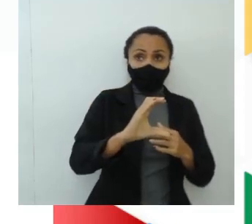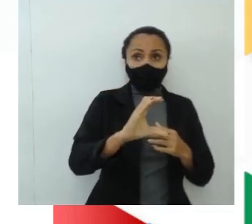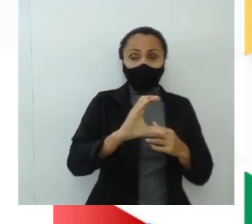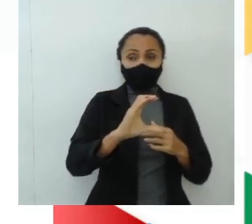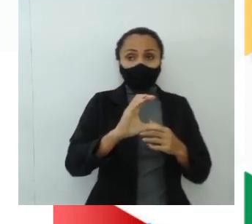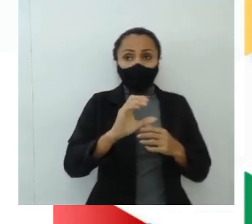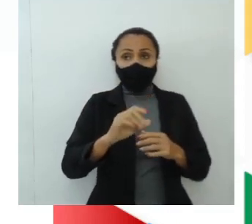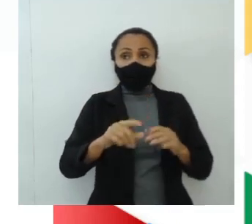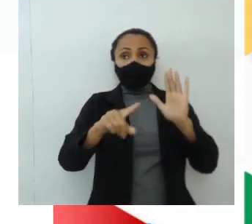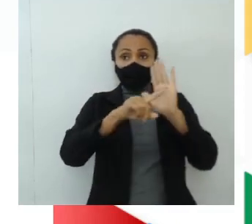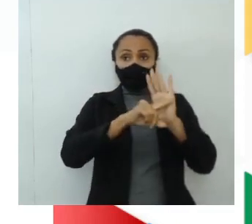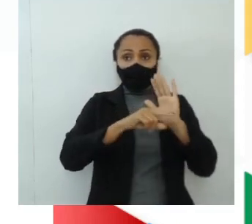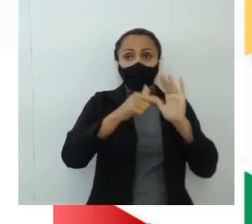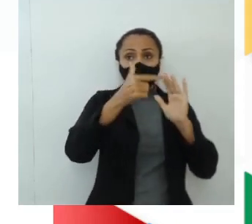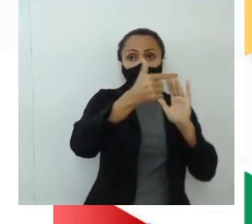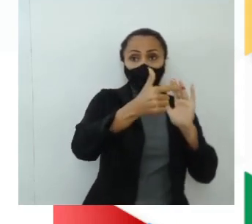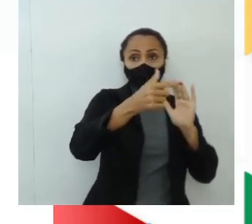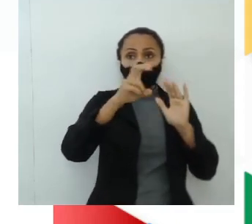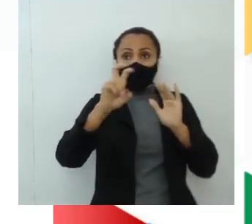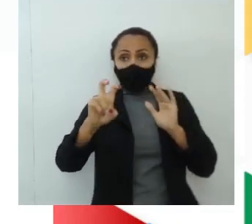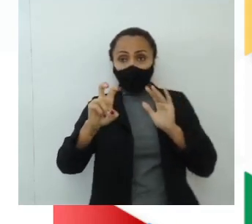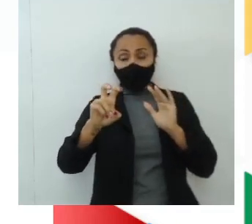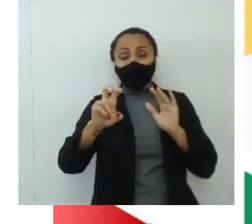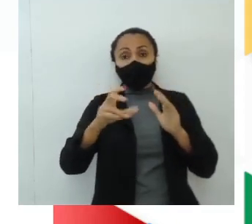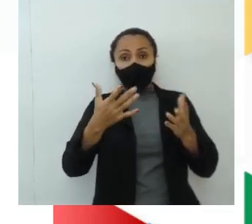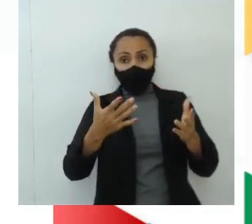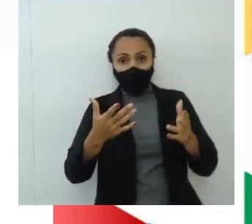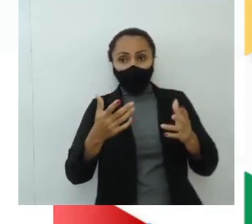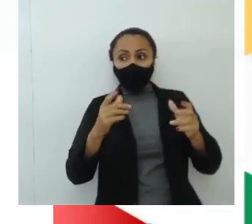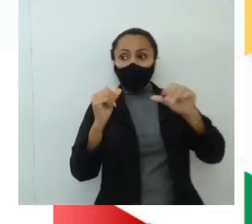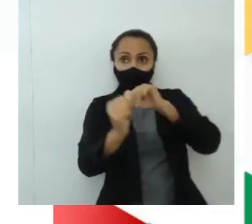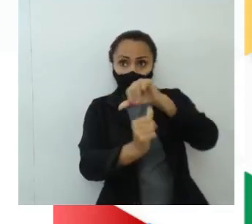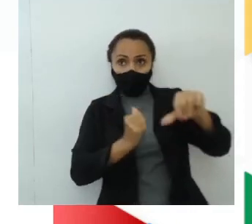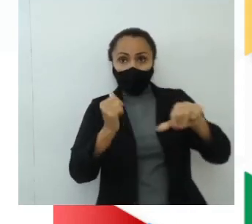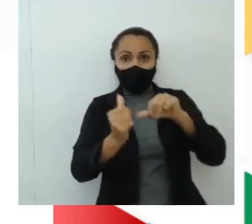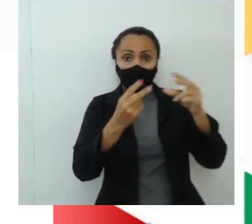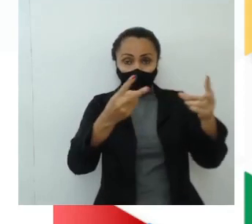5 o C. Tá vendo como houve a mudança? É como se eu